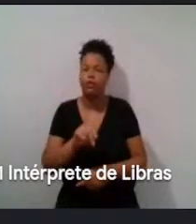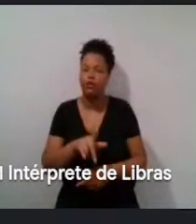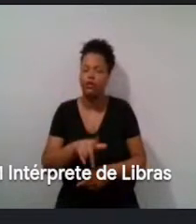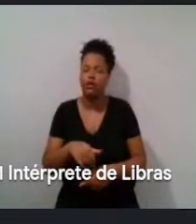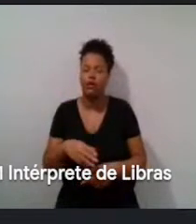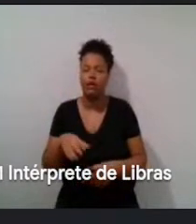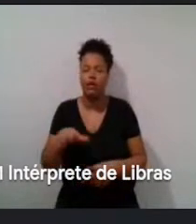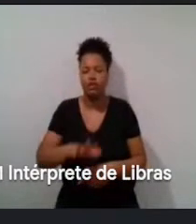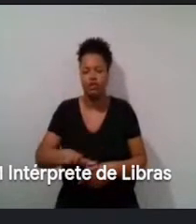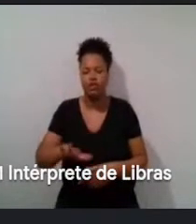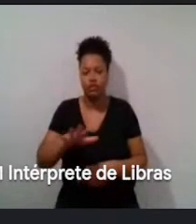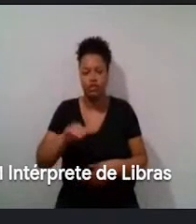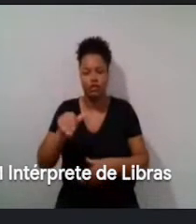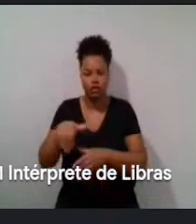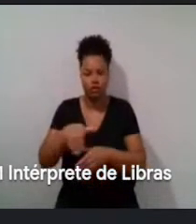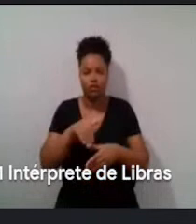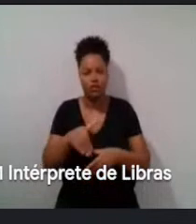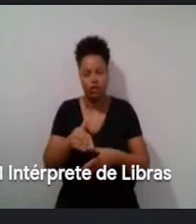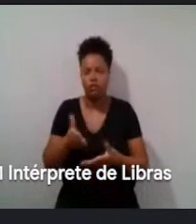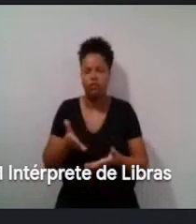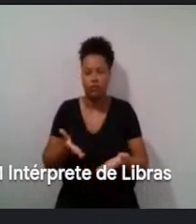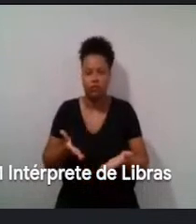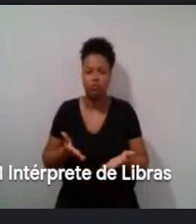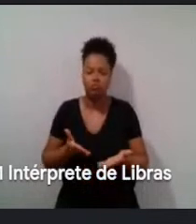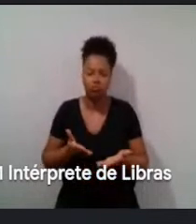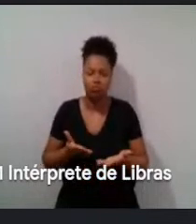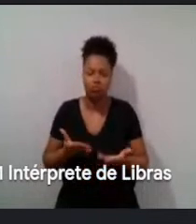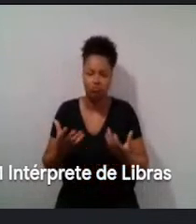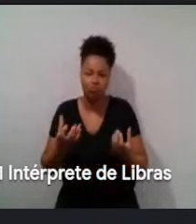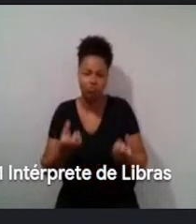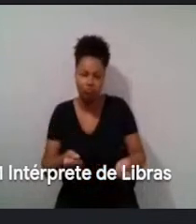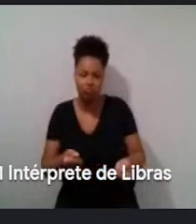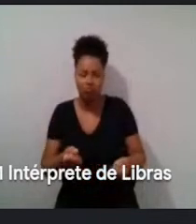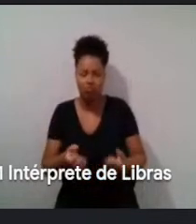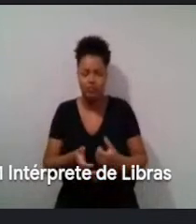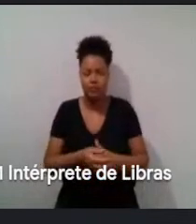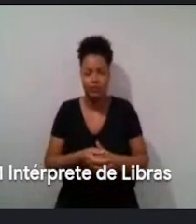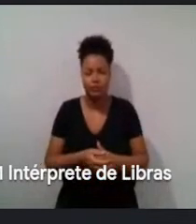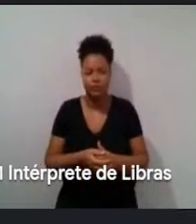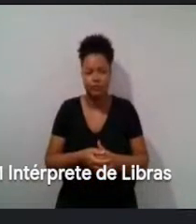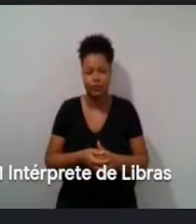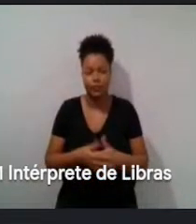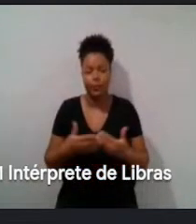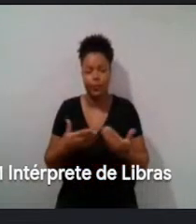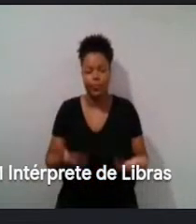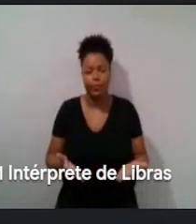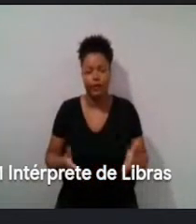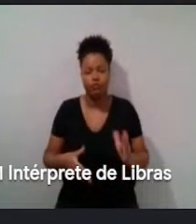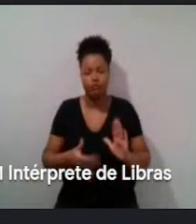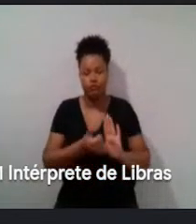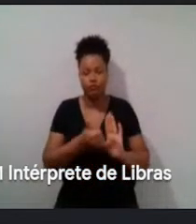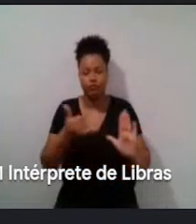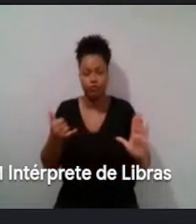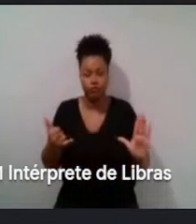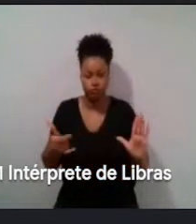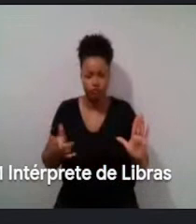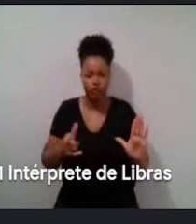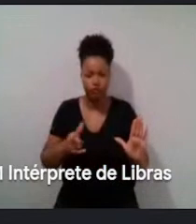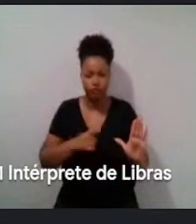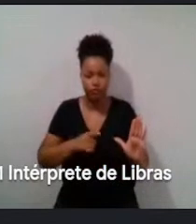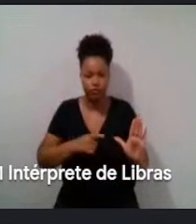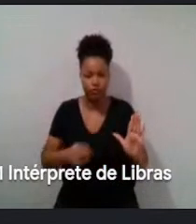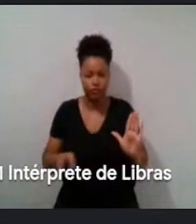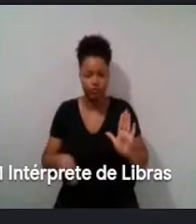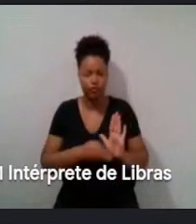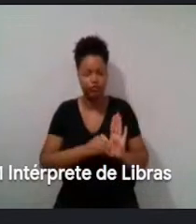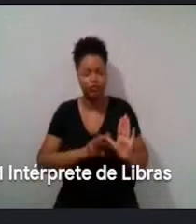também se manifestou favoravelmente. Nessa linha, senhor presidente, sendo bem sucinto, preenchidos